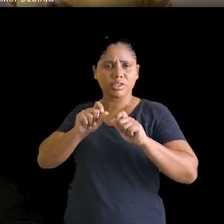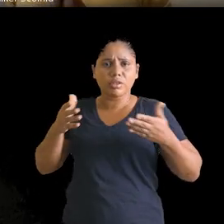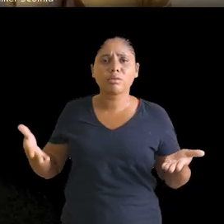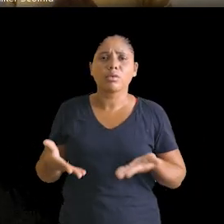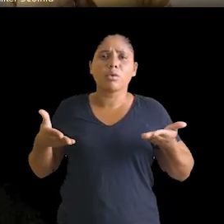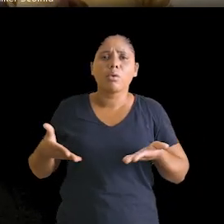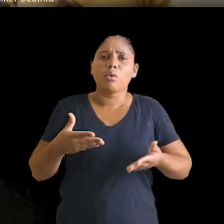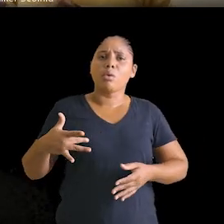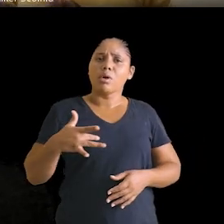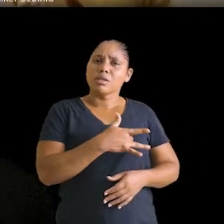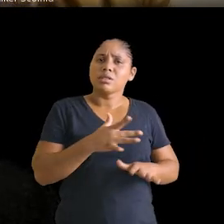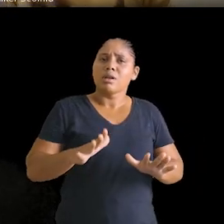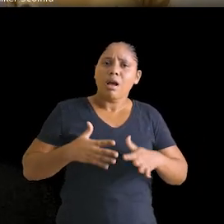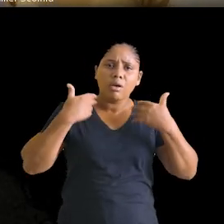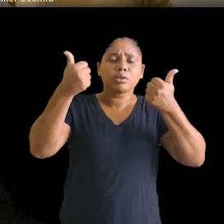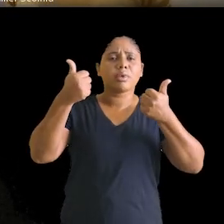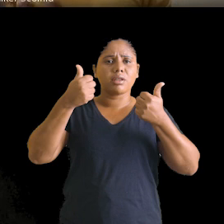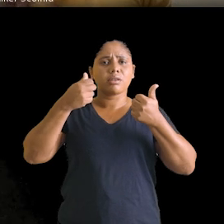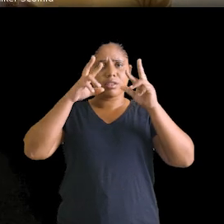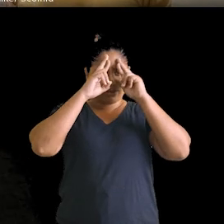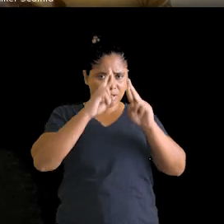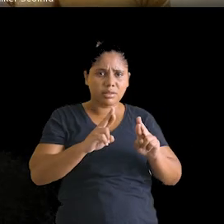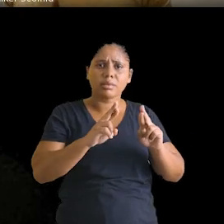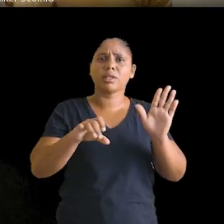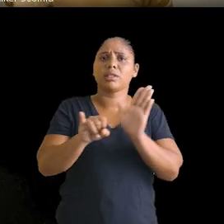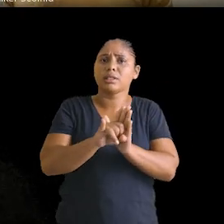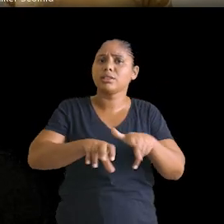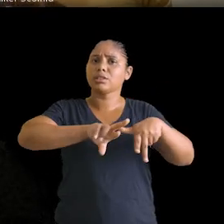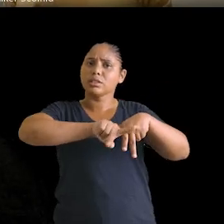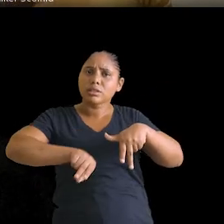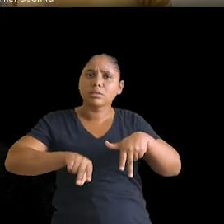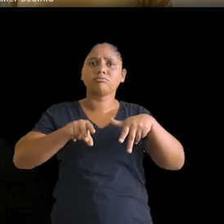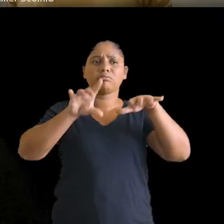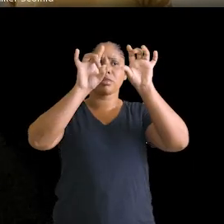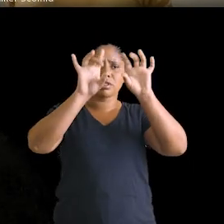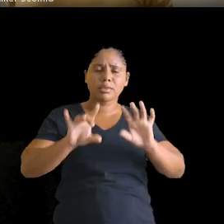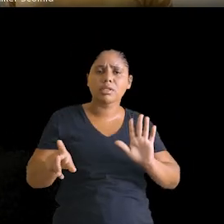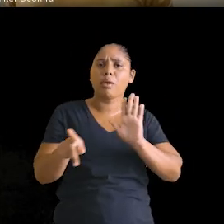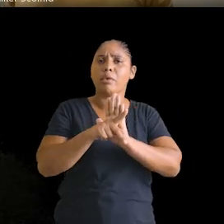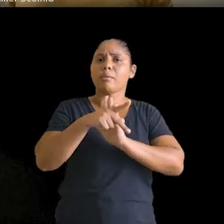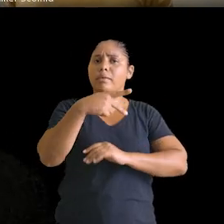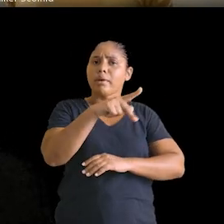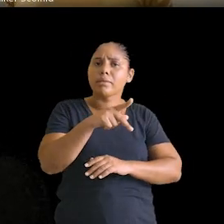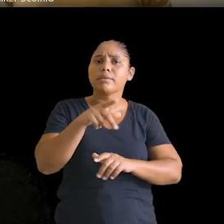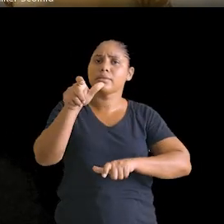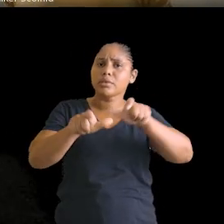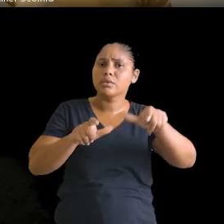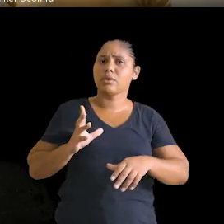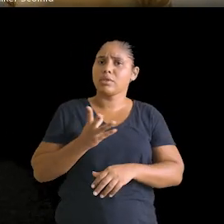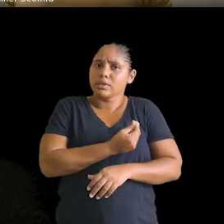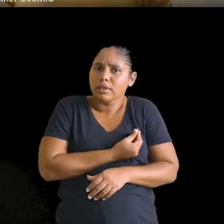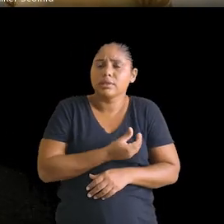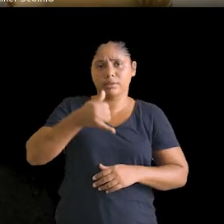respeite a identidade de gênero e as necessidades específicas de cada pessoa trans, né? Garantindo um atendimento de qualidade e livre de